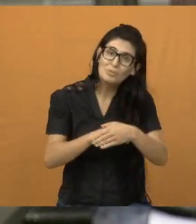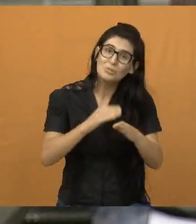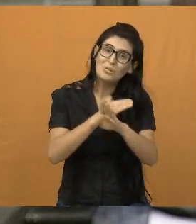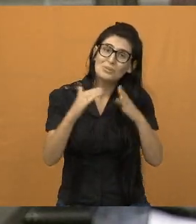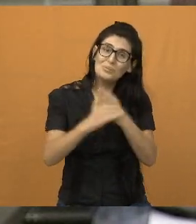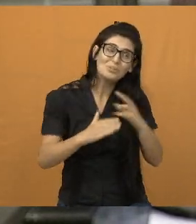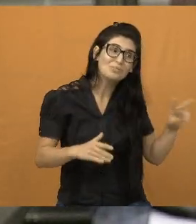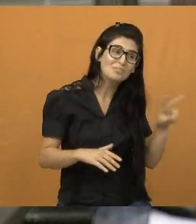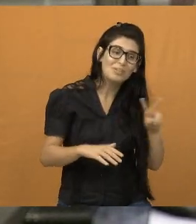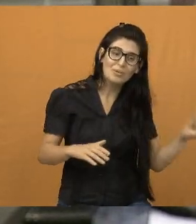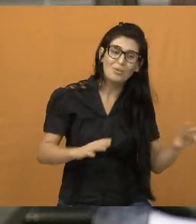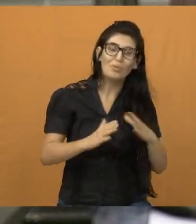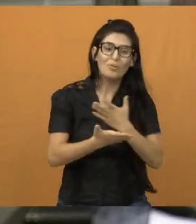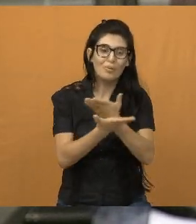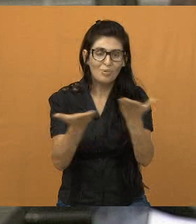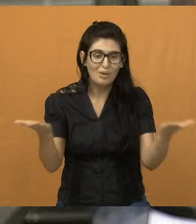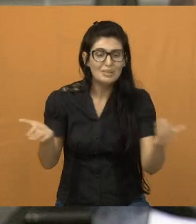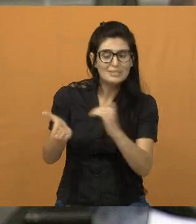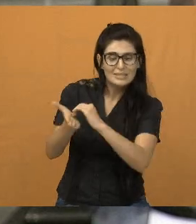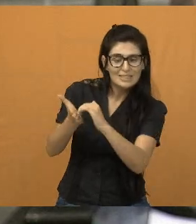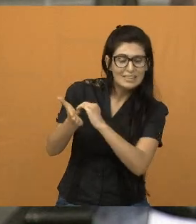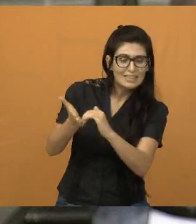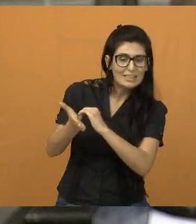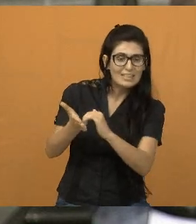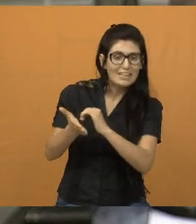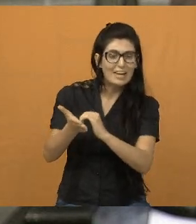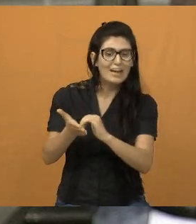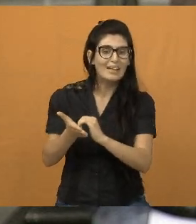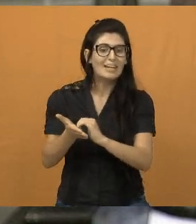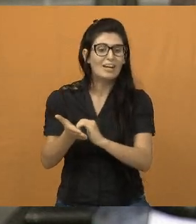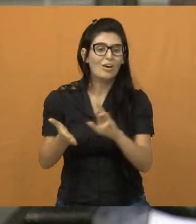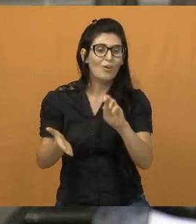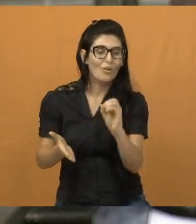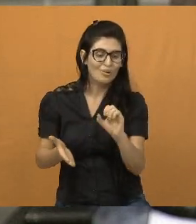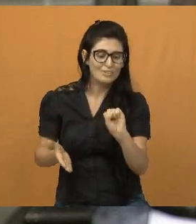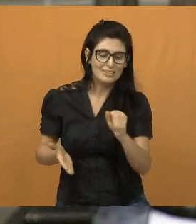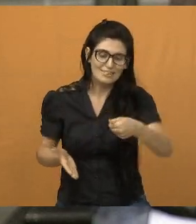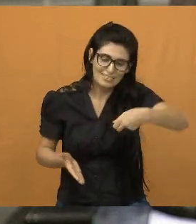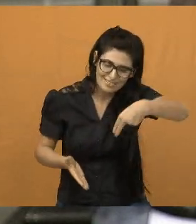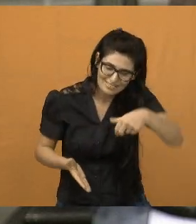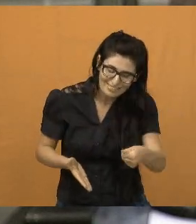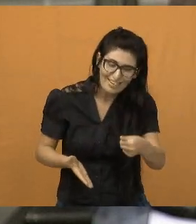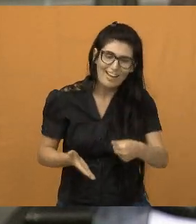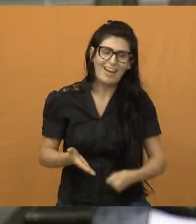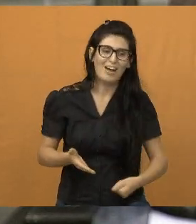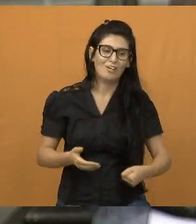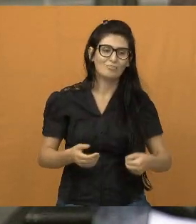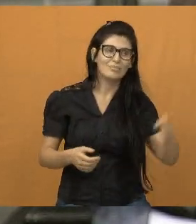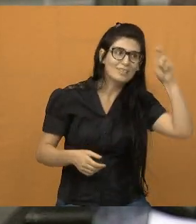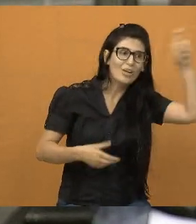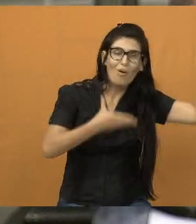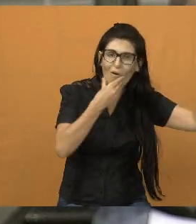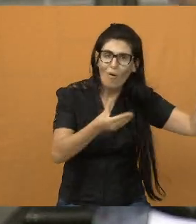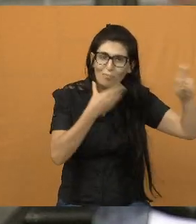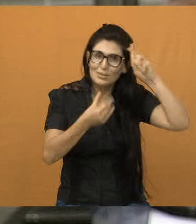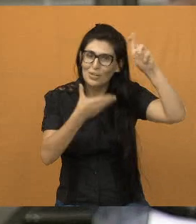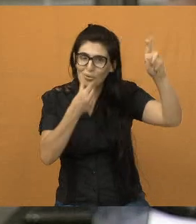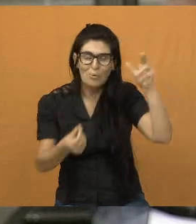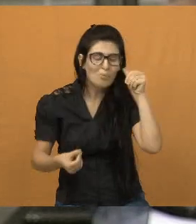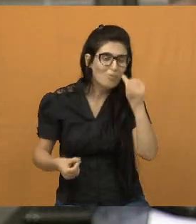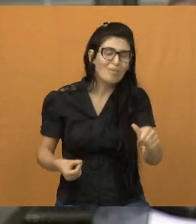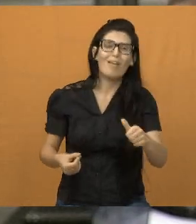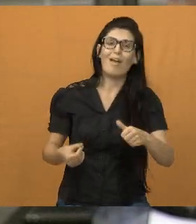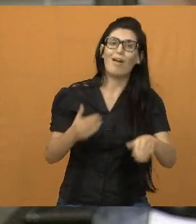noite, secretária Rosana Gravena, colegas da mesa, senhoras e senhores presentes, senhoras e senhores